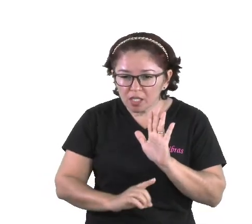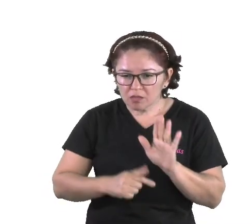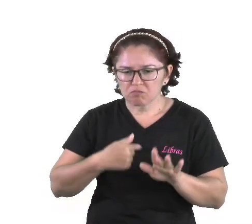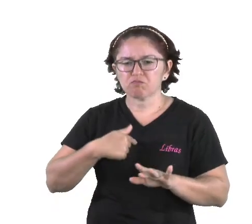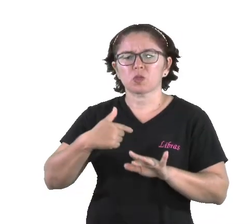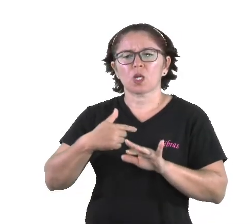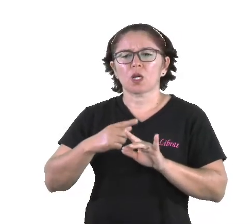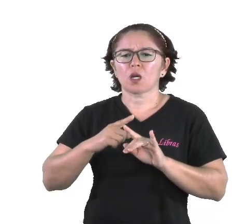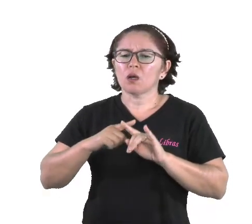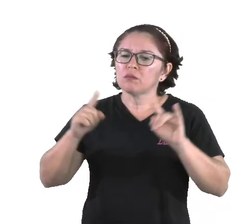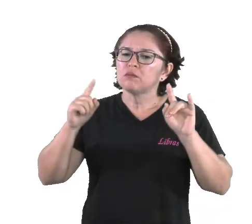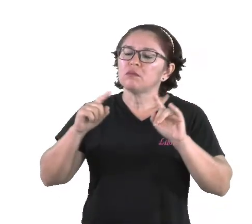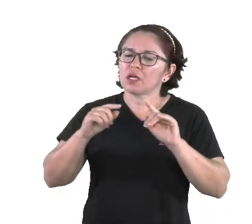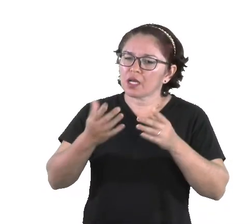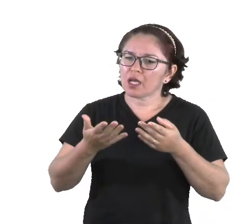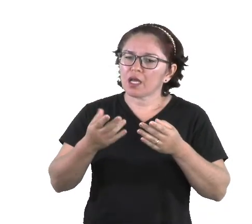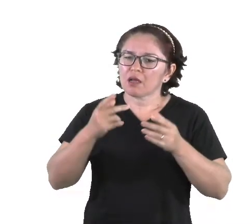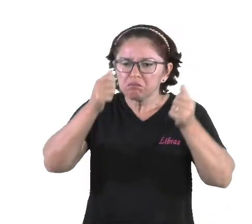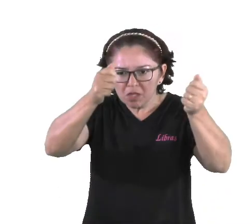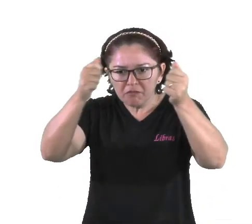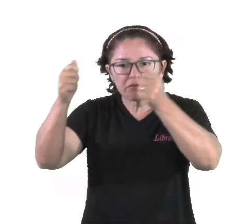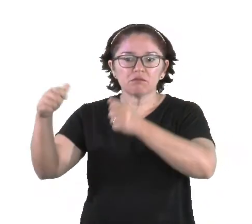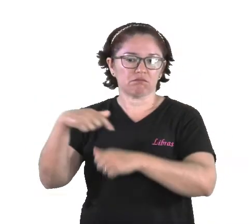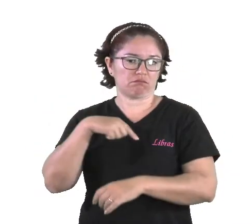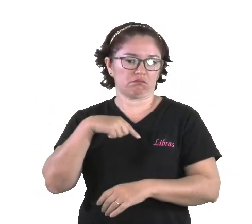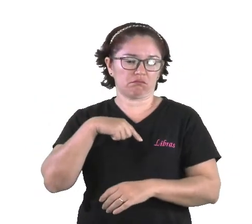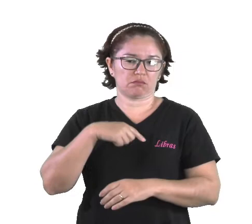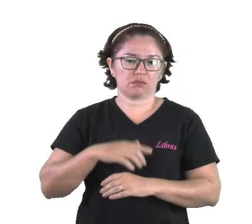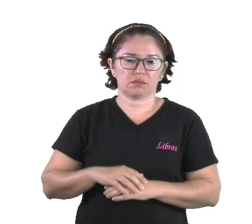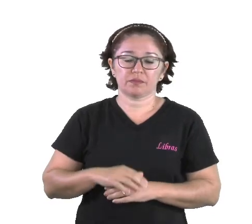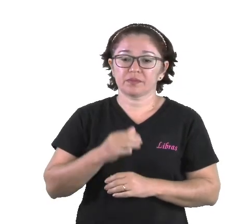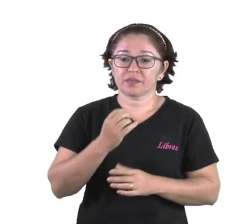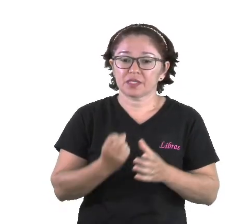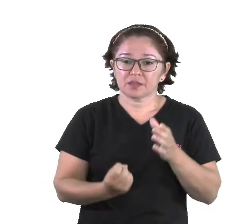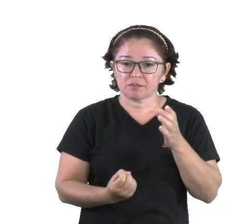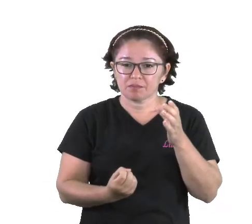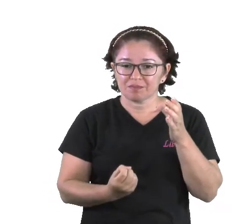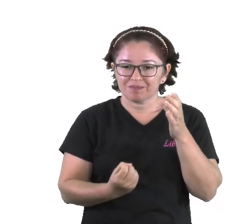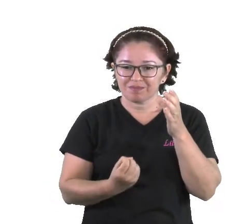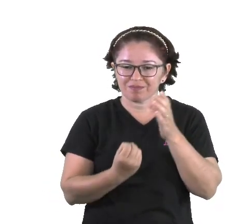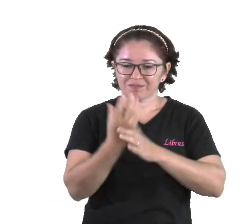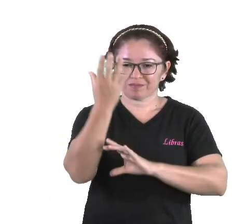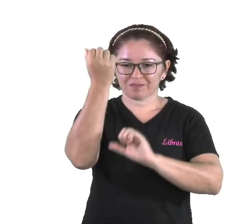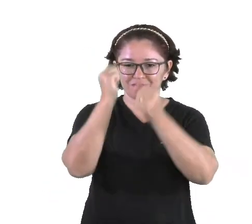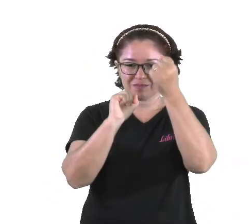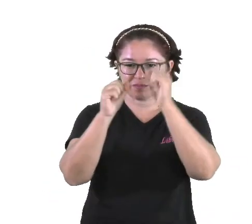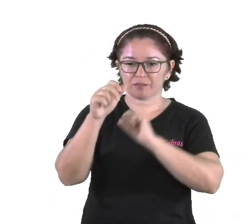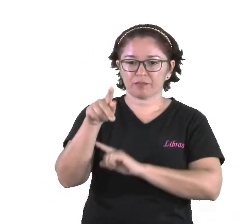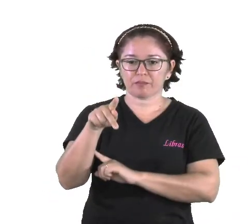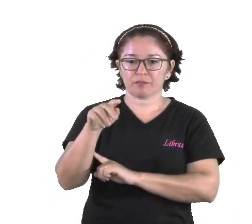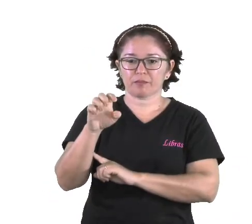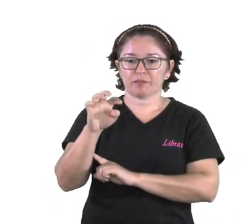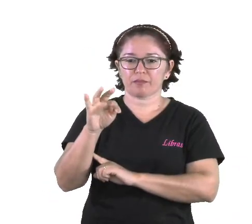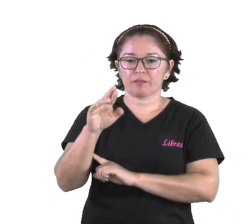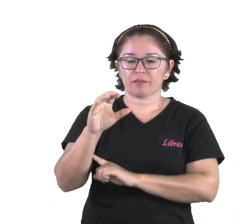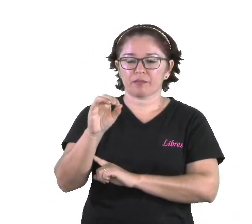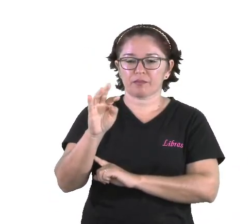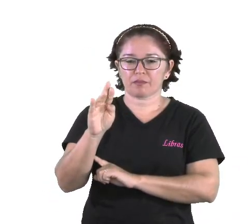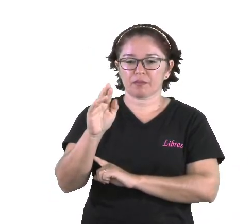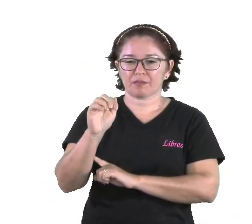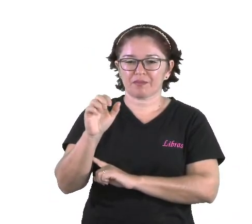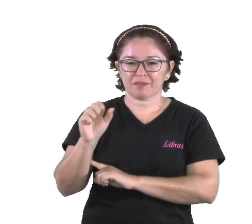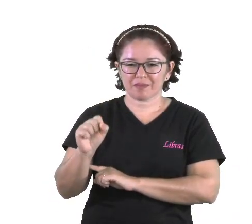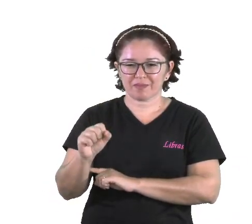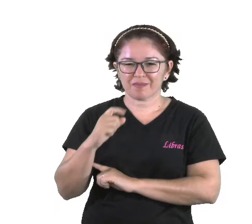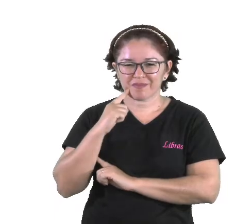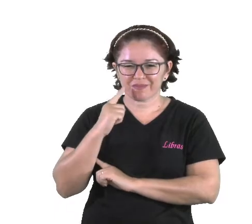do Estado brasileiro. Tanto é que ele criou a Petrobras com a campanha O Petróleo é Nosso e trabalhou por esse processo